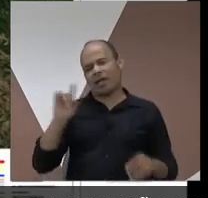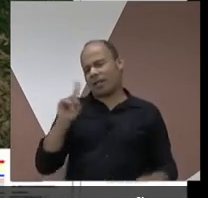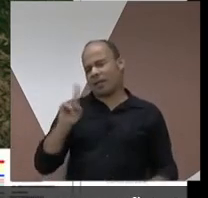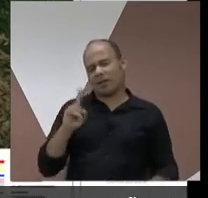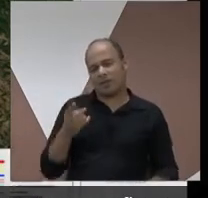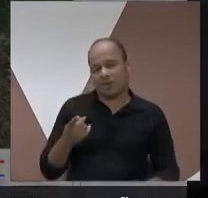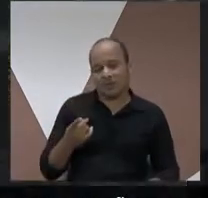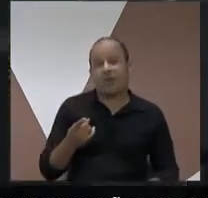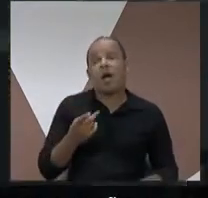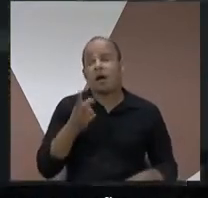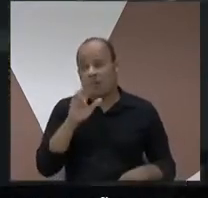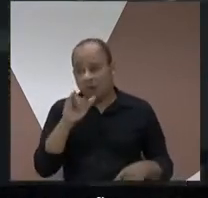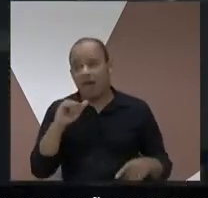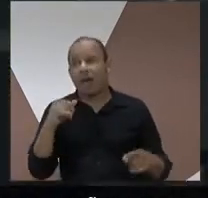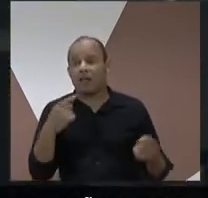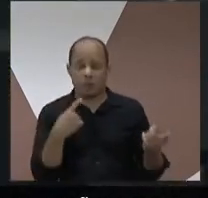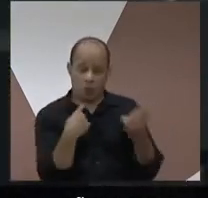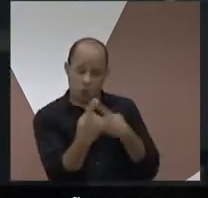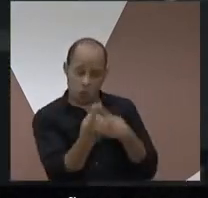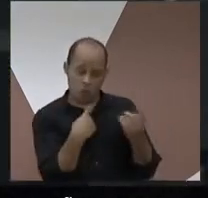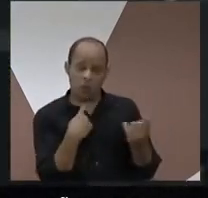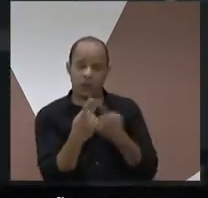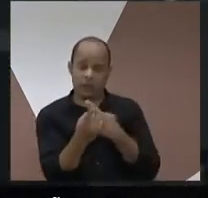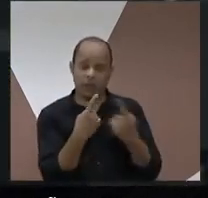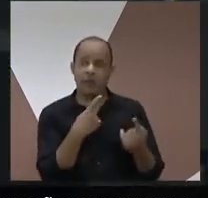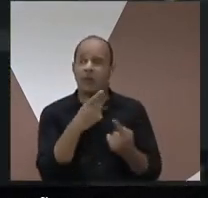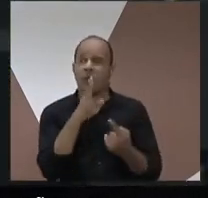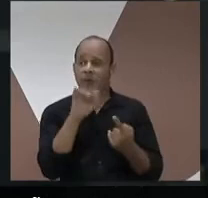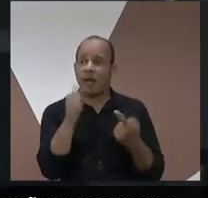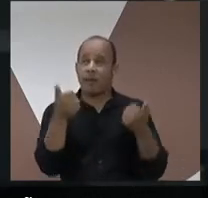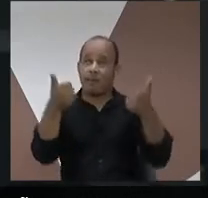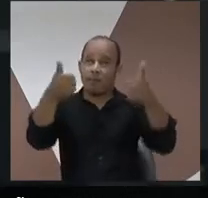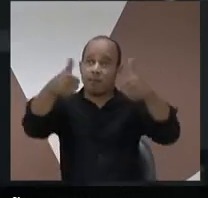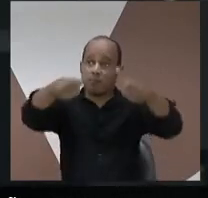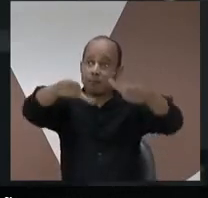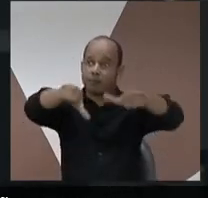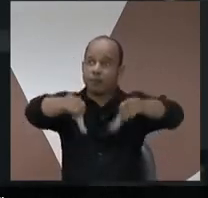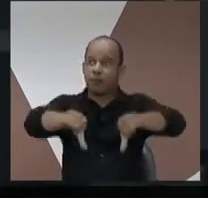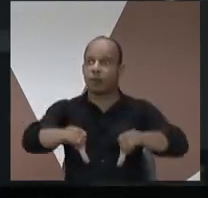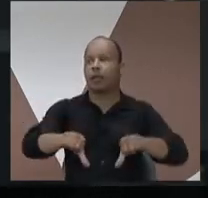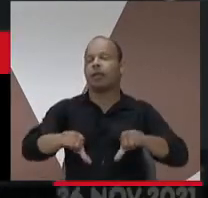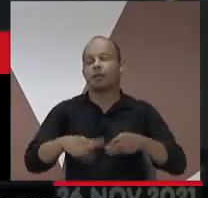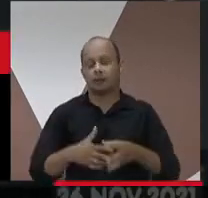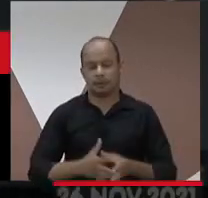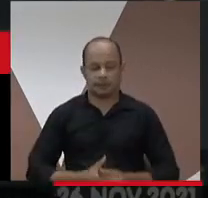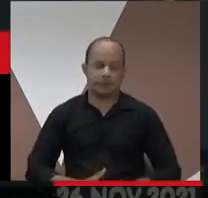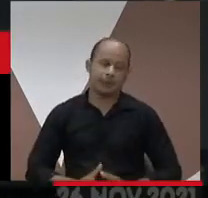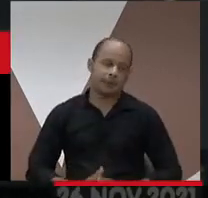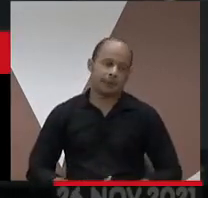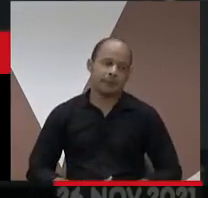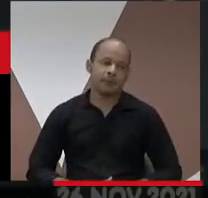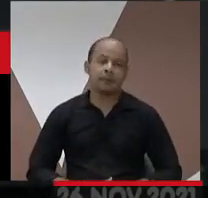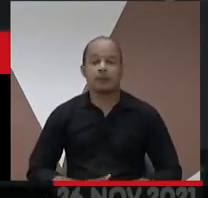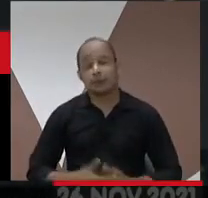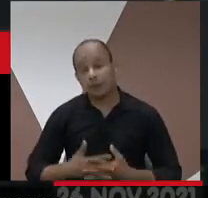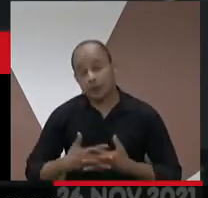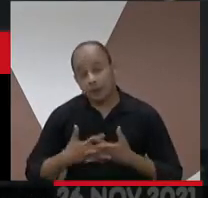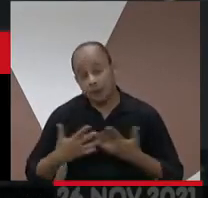vai continuar e piorar a sua situação. Portanto, quando se fala também, a meu ver,